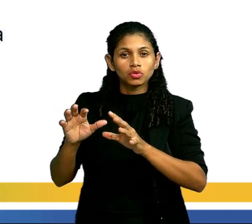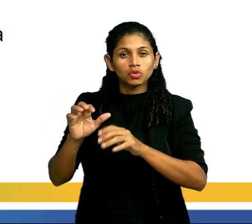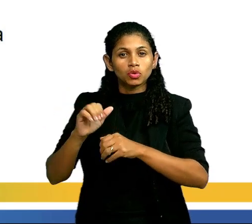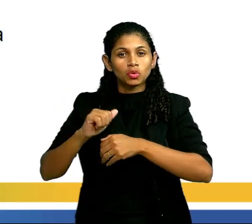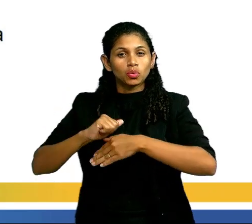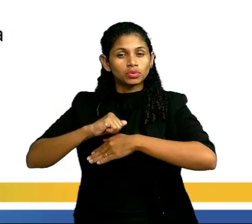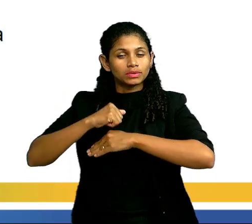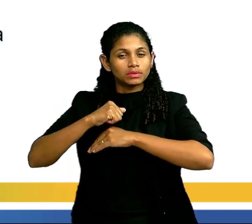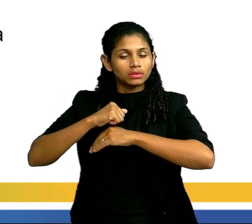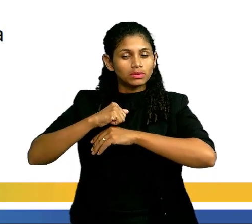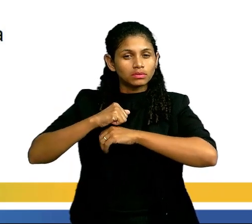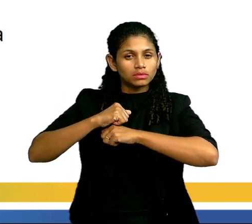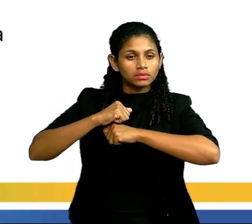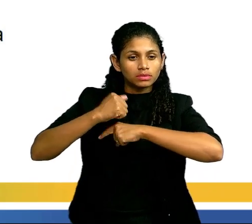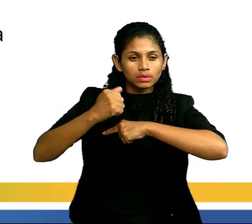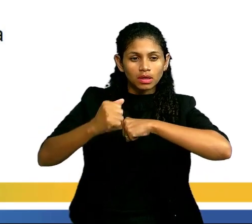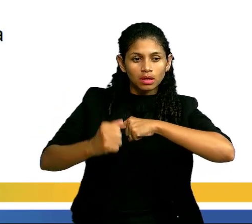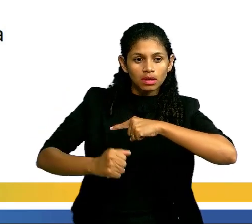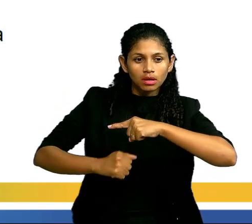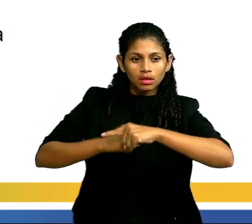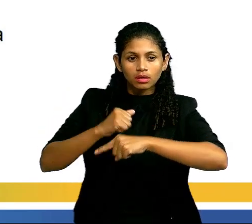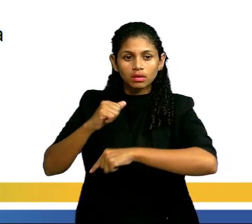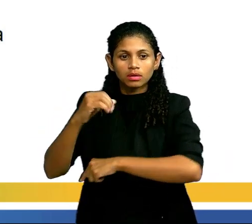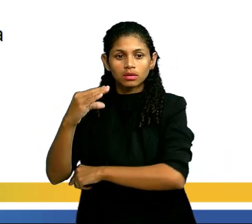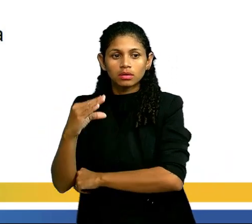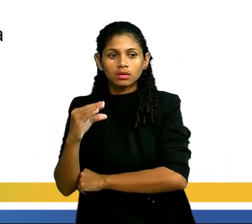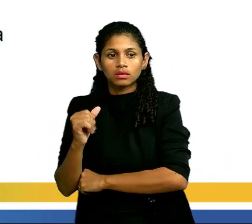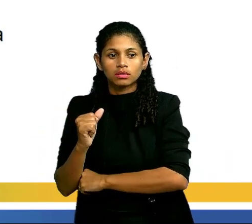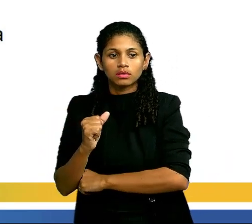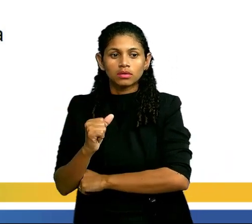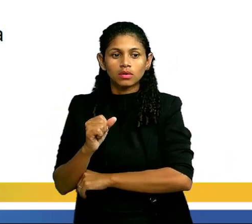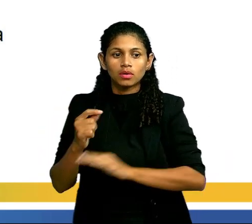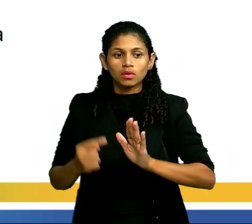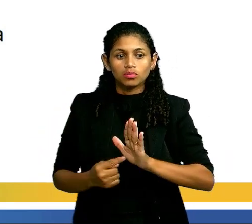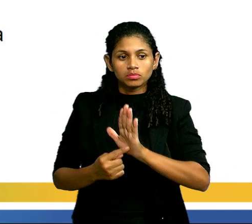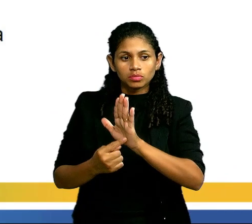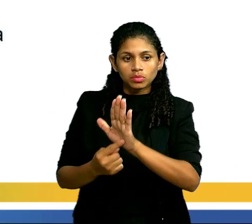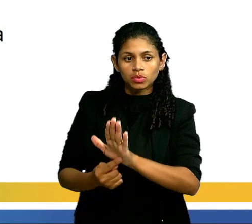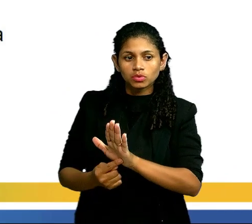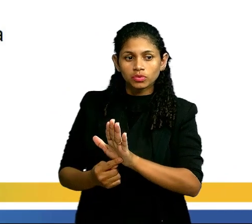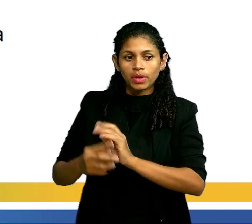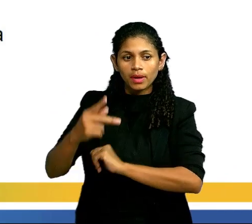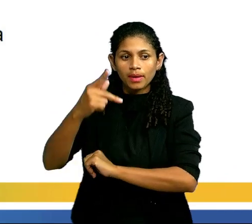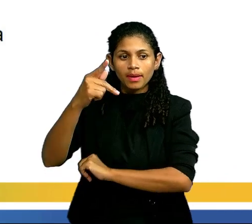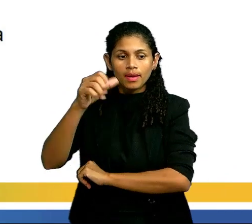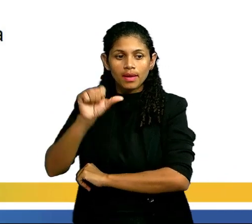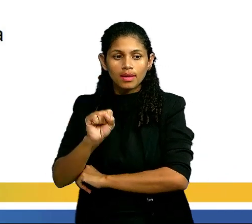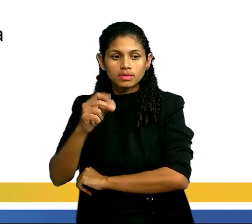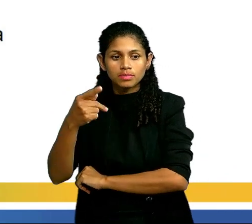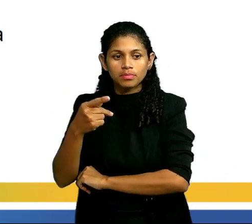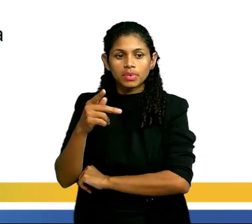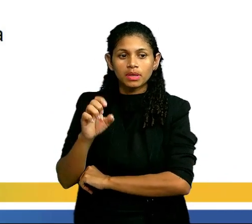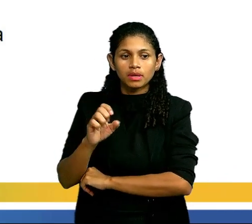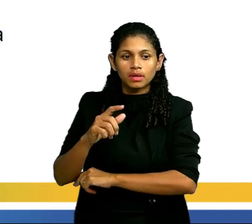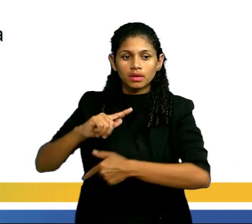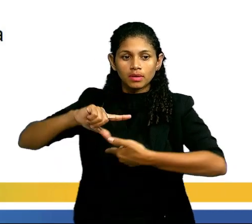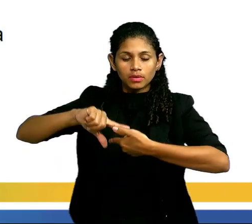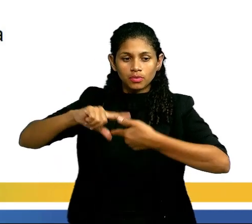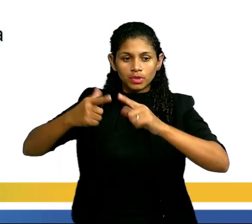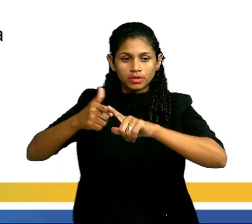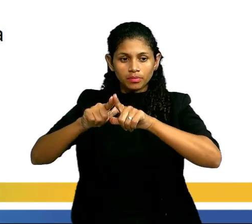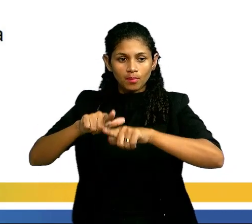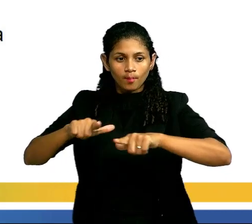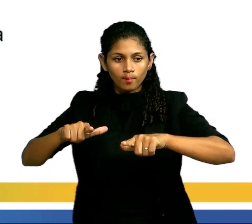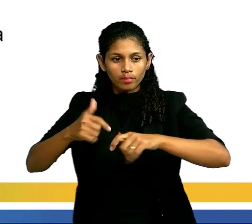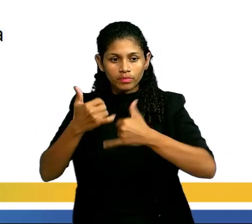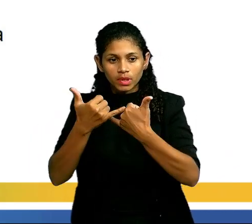hibridação. sp de geometria linear, sp2 de geometria trigonal plana, sp3